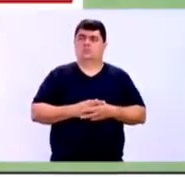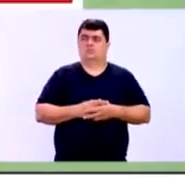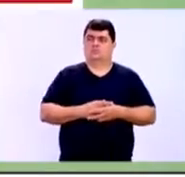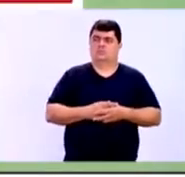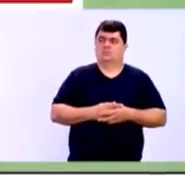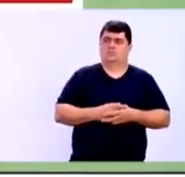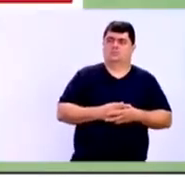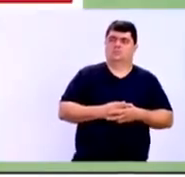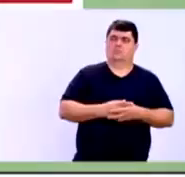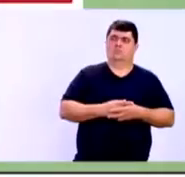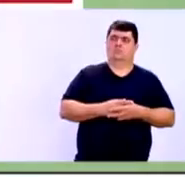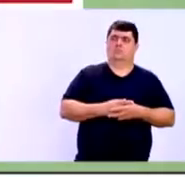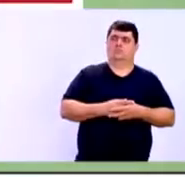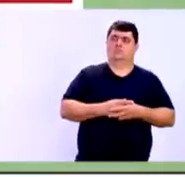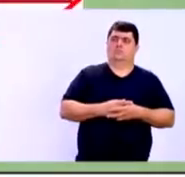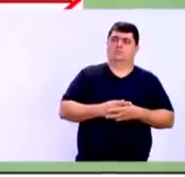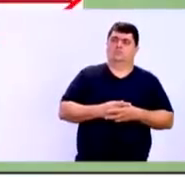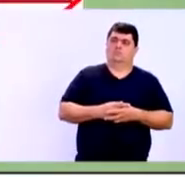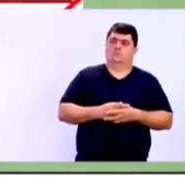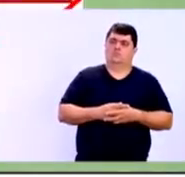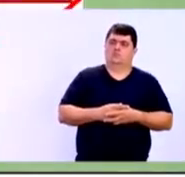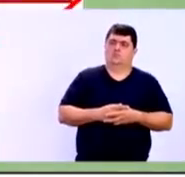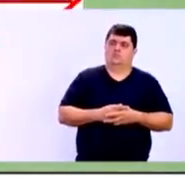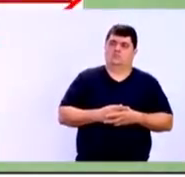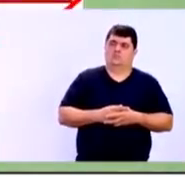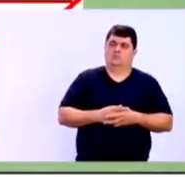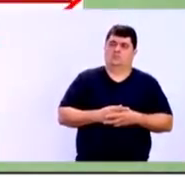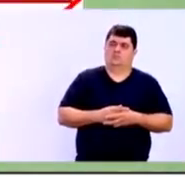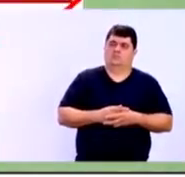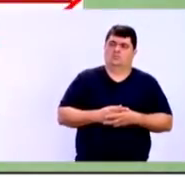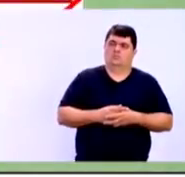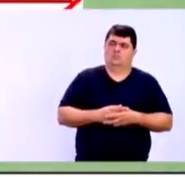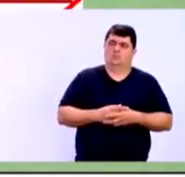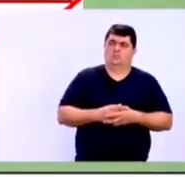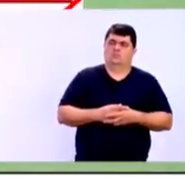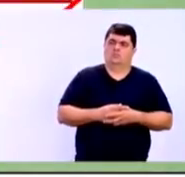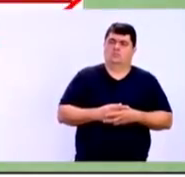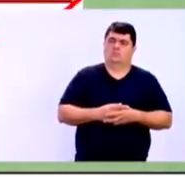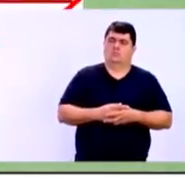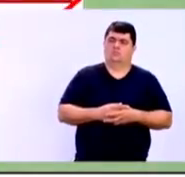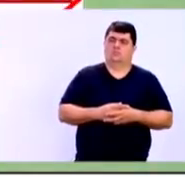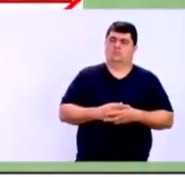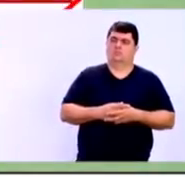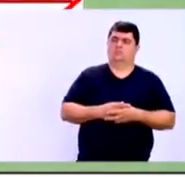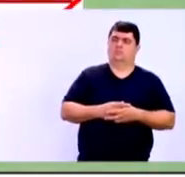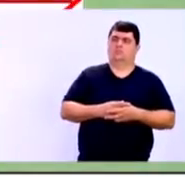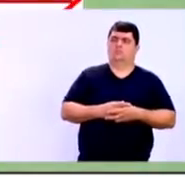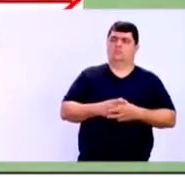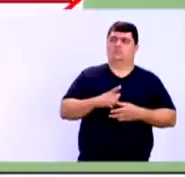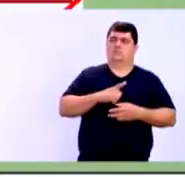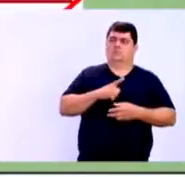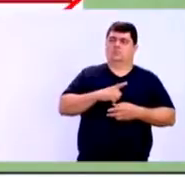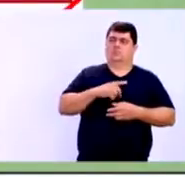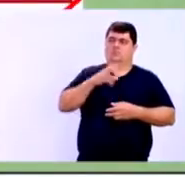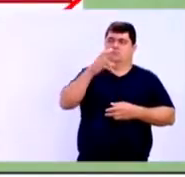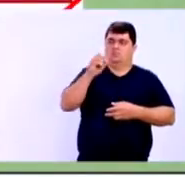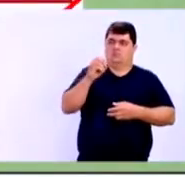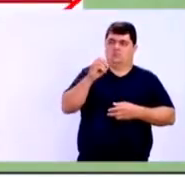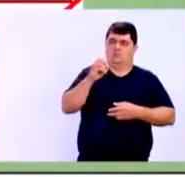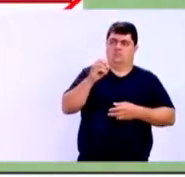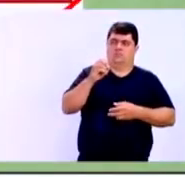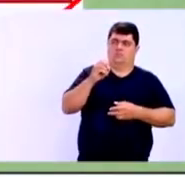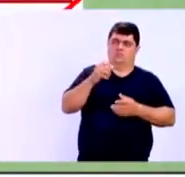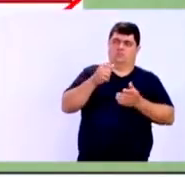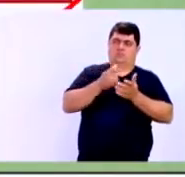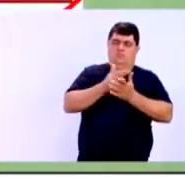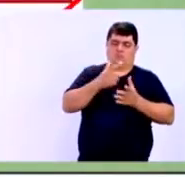Automaticamente, CMV e estoque final. Ó, mais uma compra, 50. Tínhamos 10 produtos no estoque, compramos